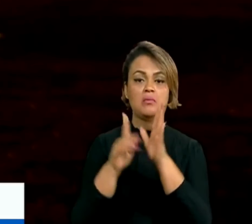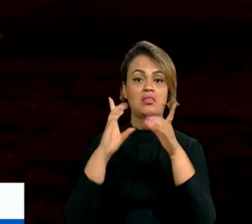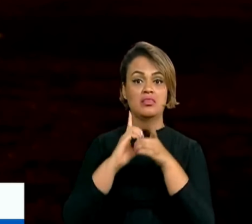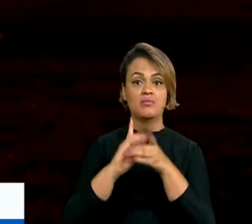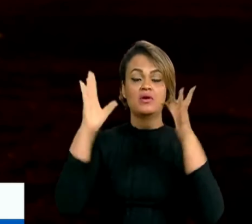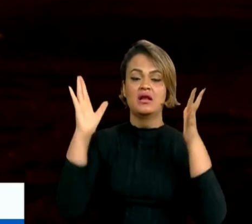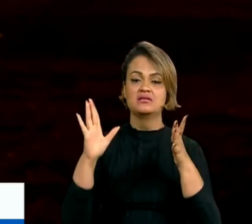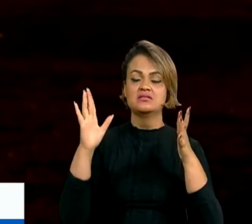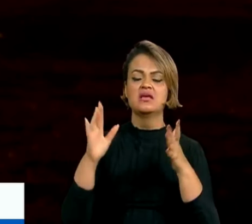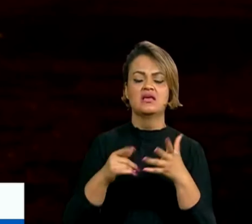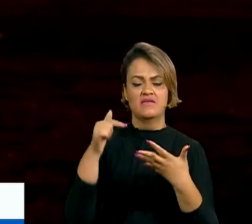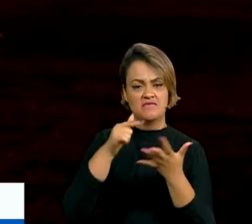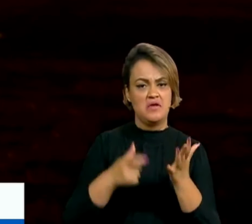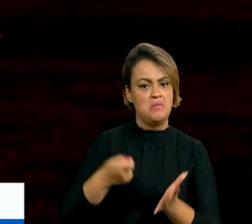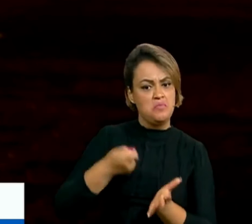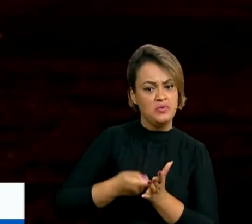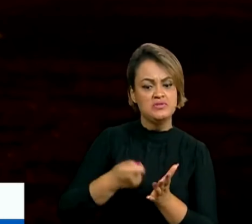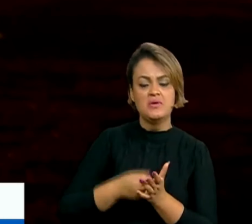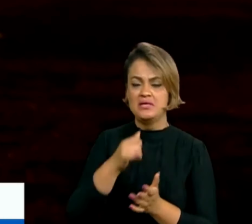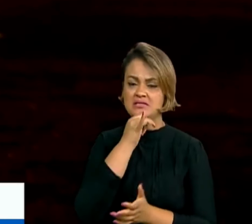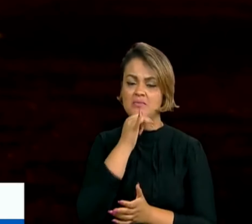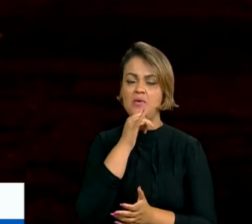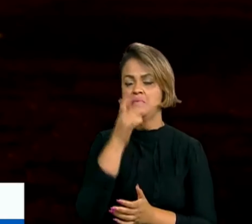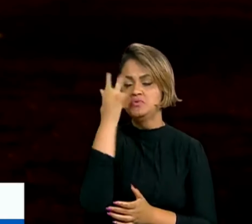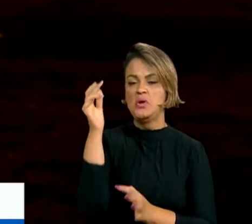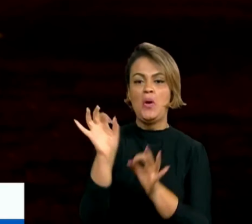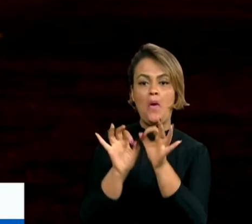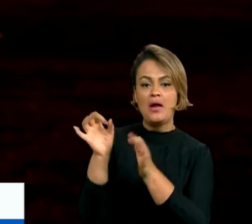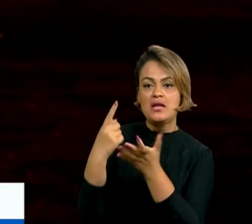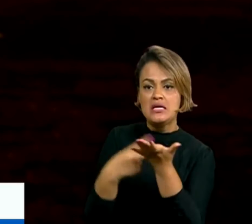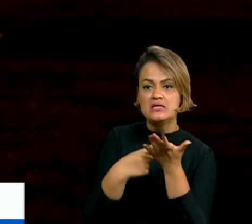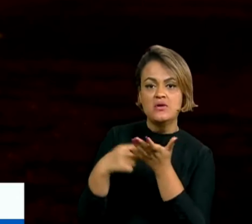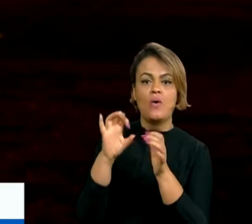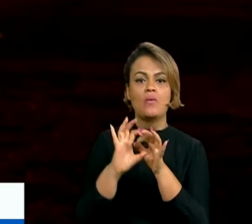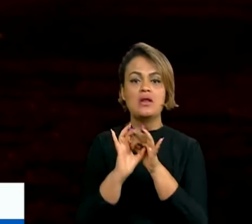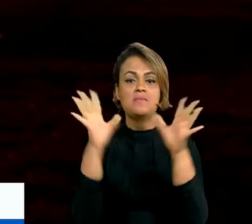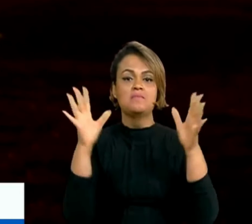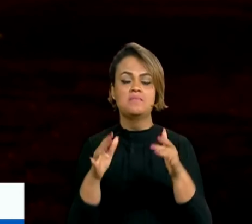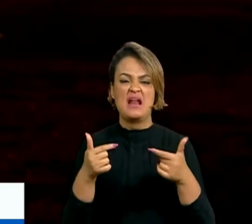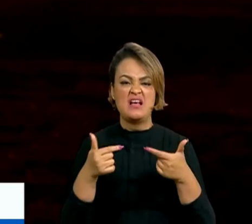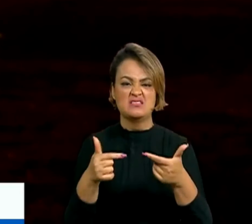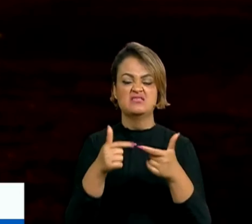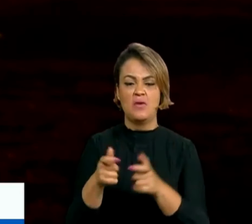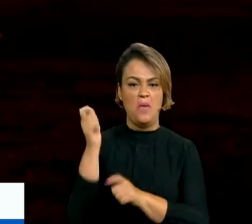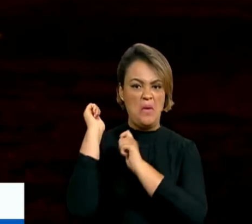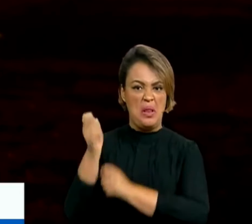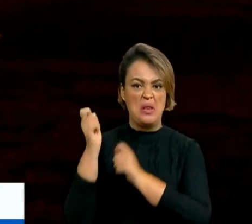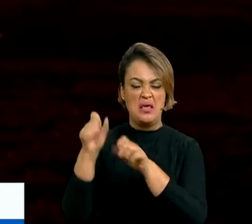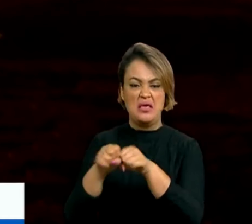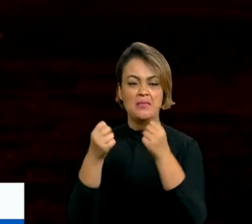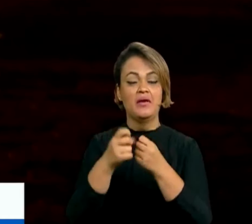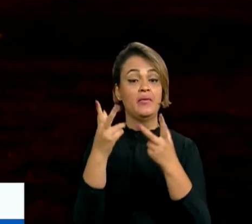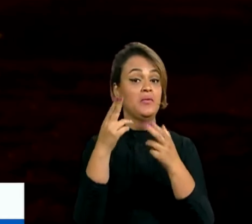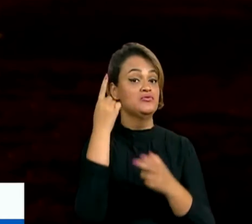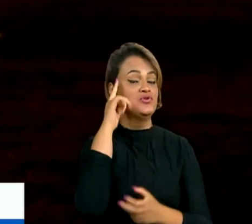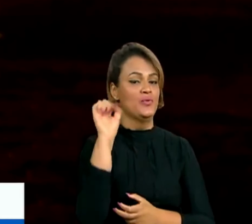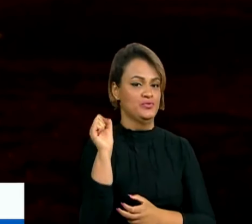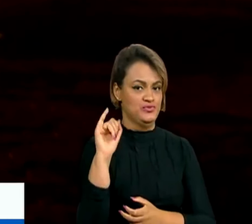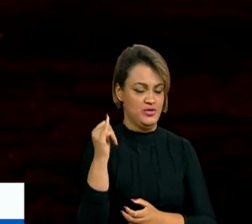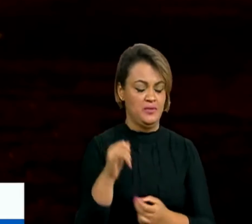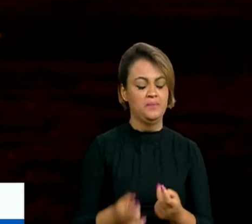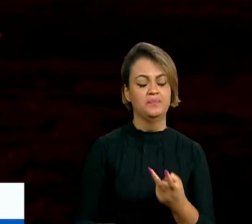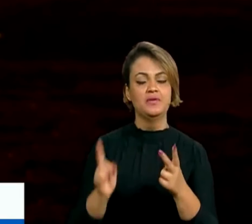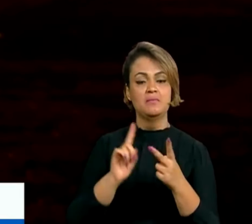democracia, que endurece penas para quem, por exemplo, organizar ou liderar atos golpistas como o do 8 de janeiro. E o